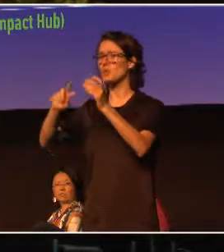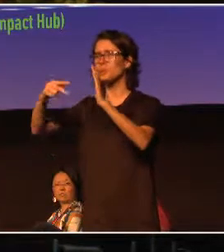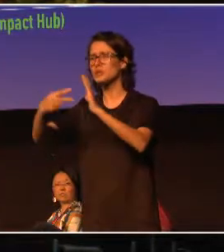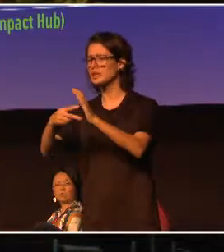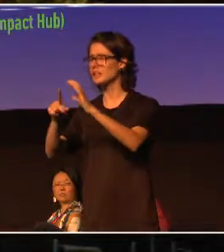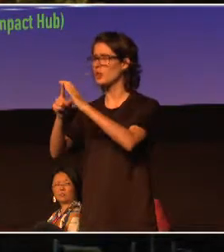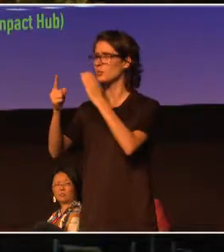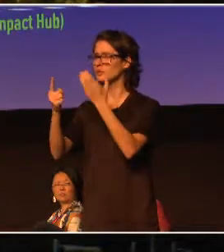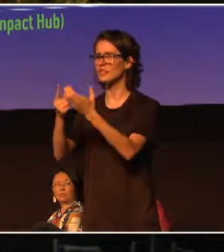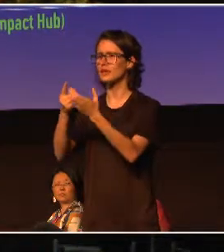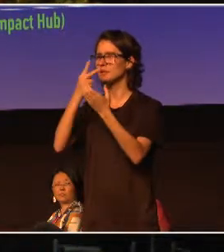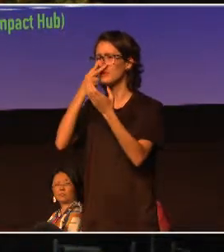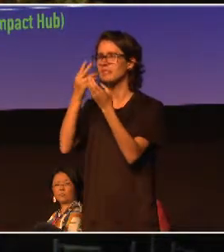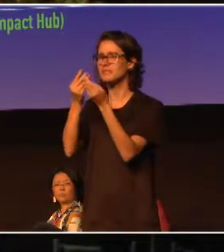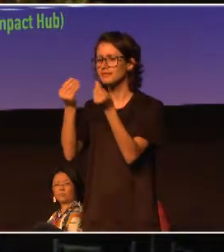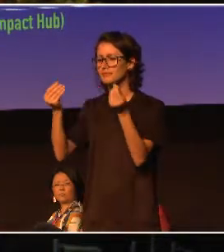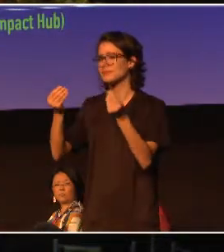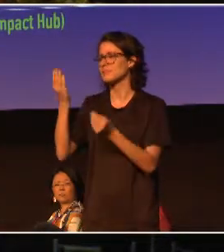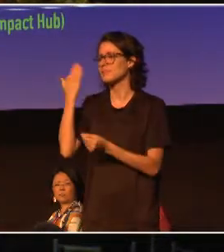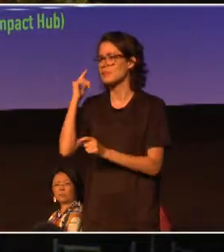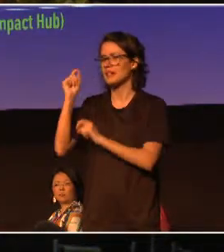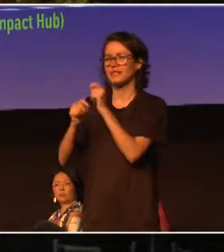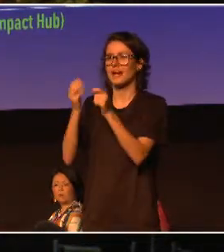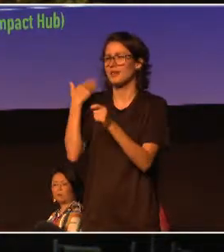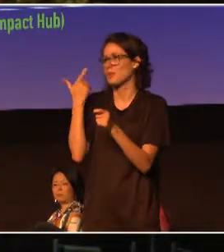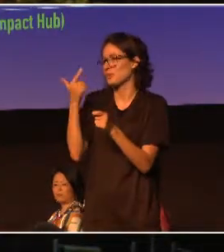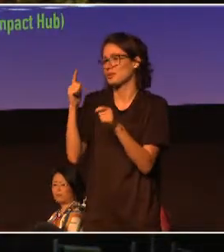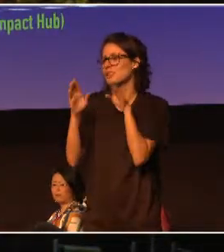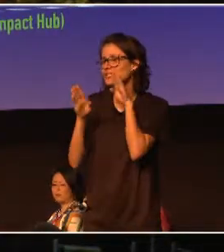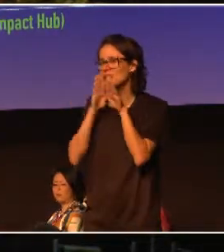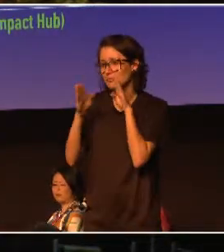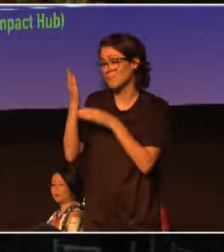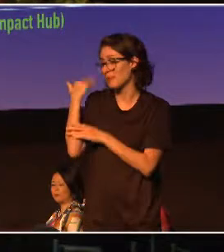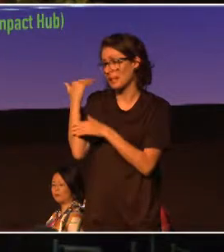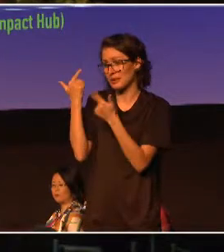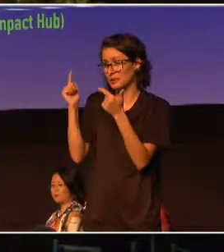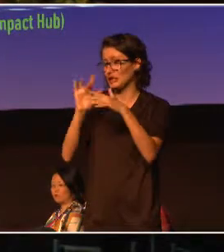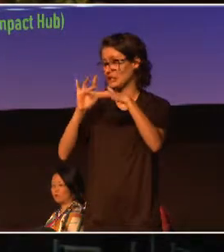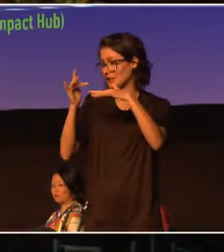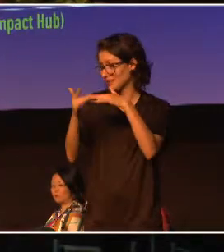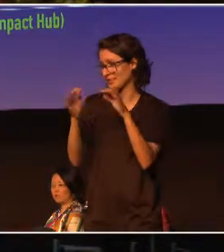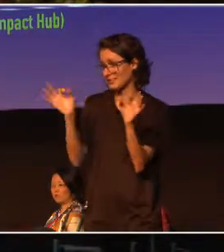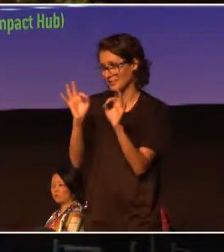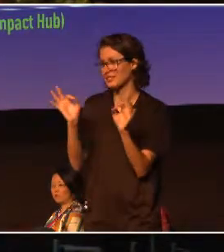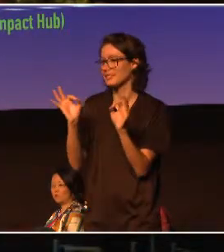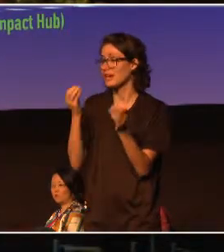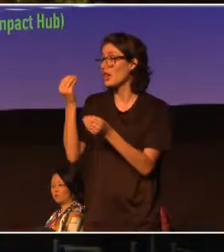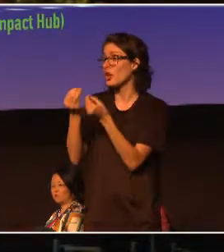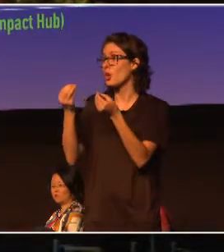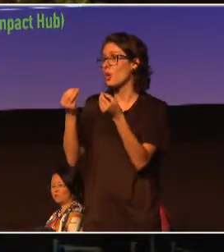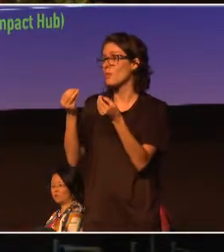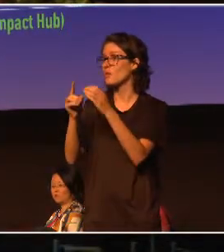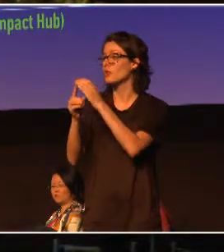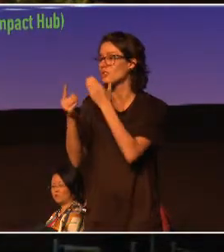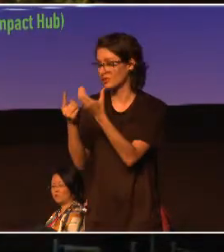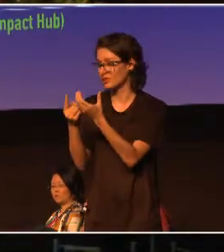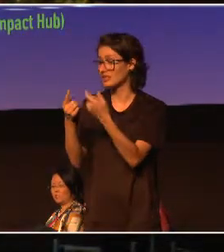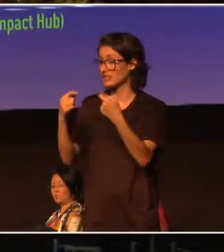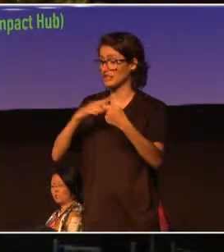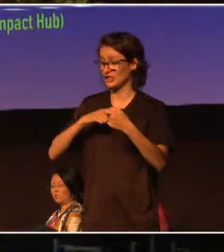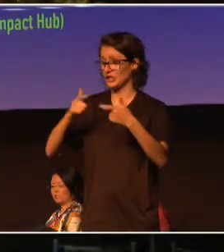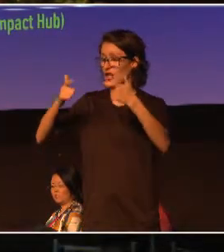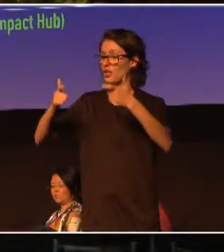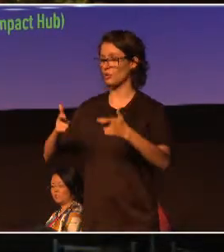Então, no início das comunidades virtuais, não existia Facebook, né, por incrível que pareça. E aí, em 2006, a